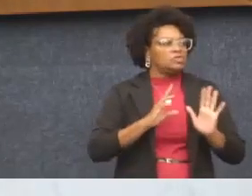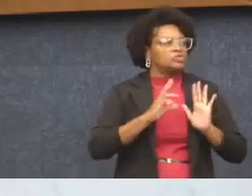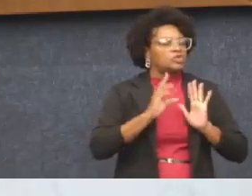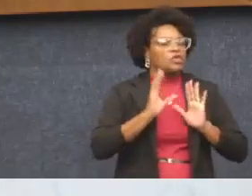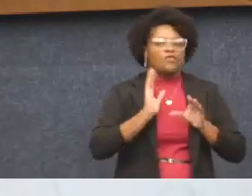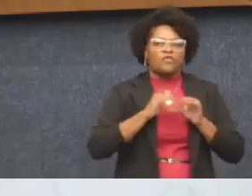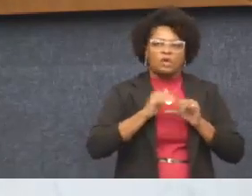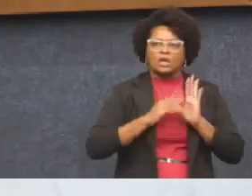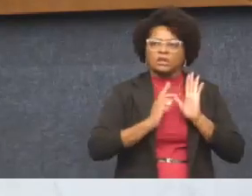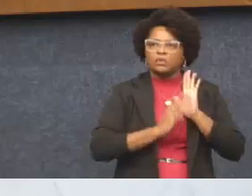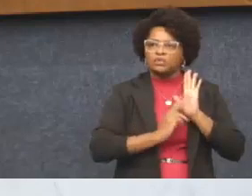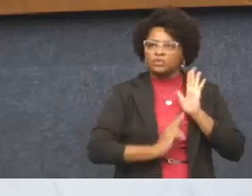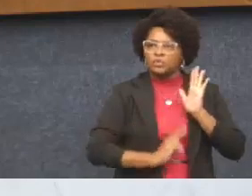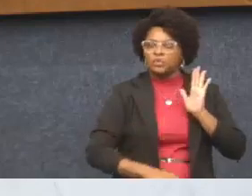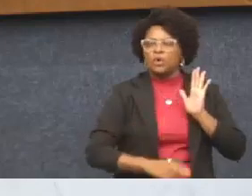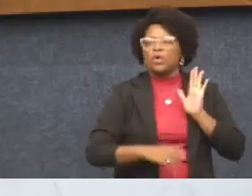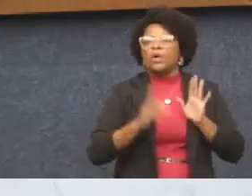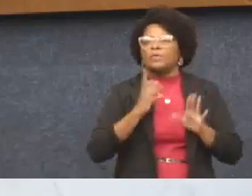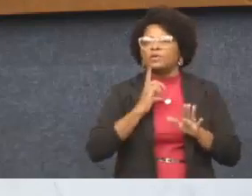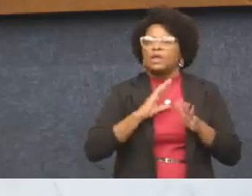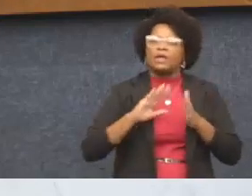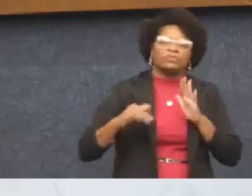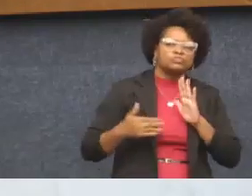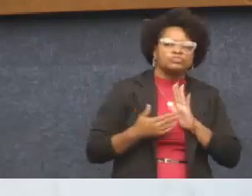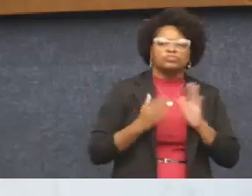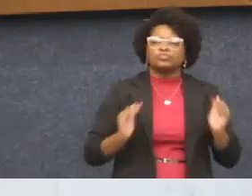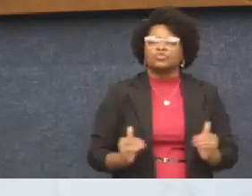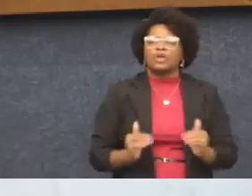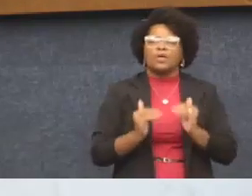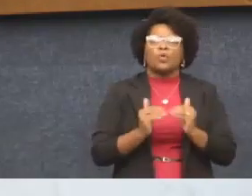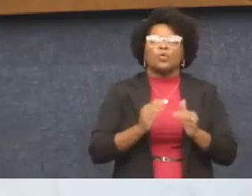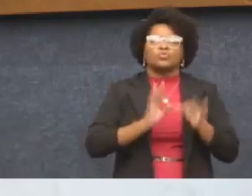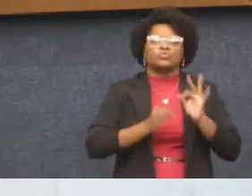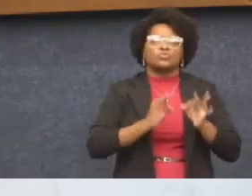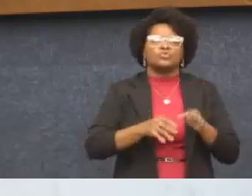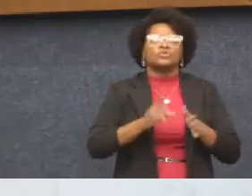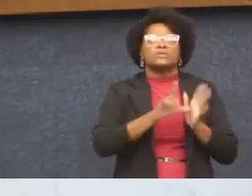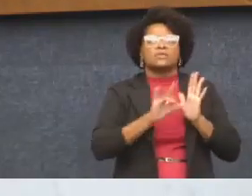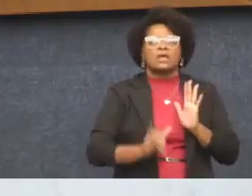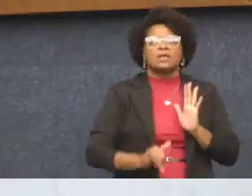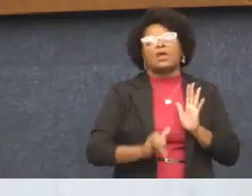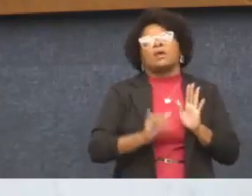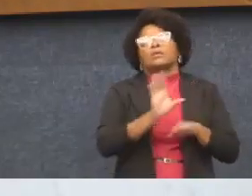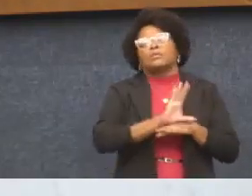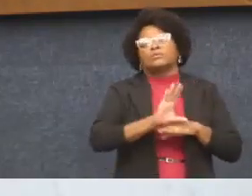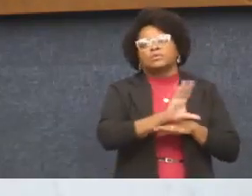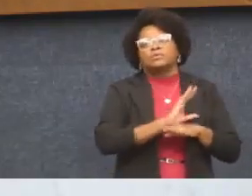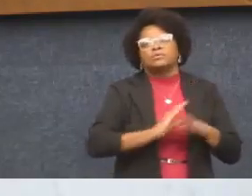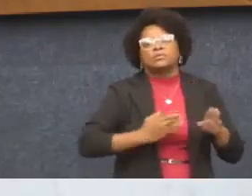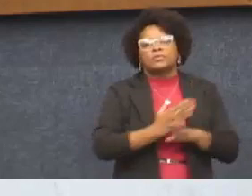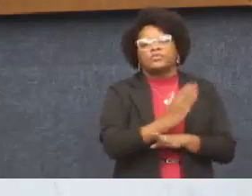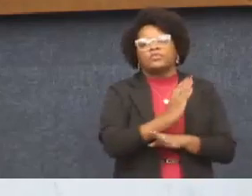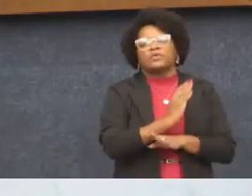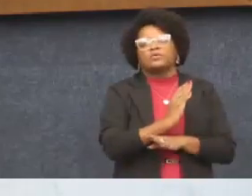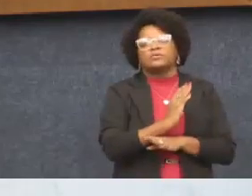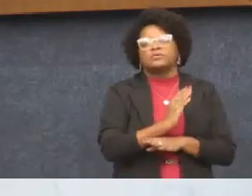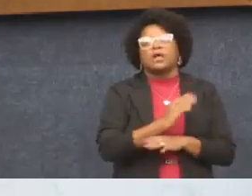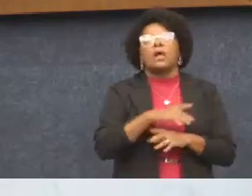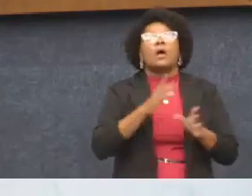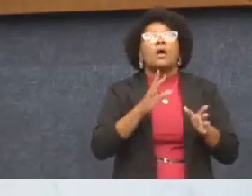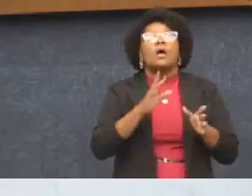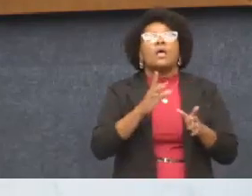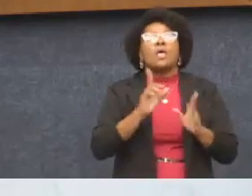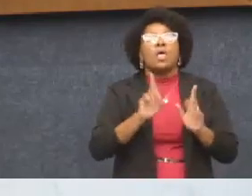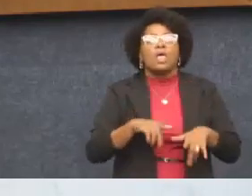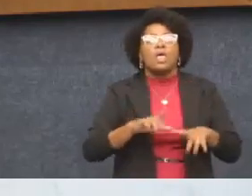comissões. Legislação e Justiça, pela constitucionalidade, legalidade, regimentalidade, administração pública, pela aprovação. Direitos Humanos, Habitação, Igualdade Racial e Defesa do